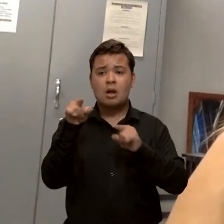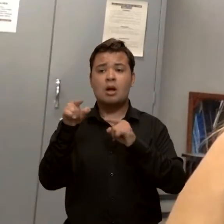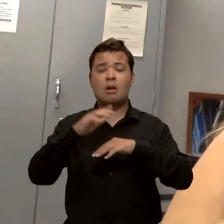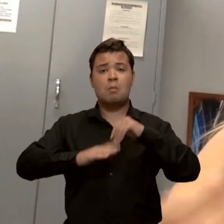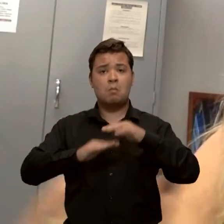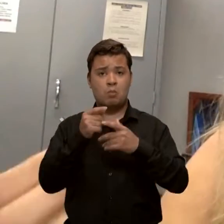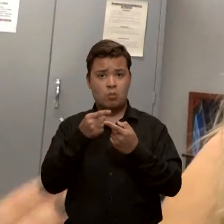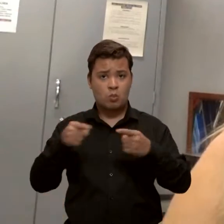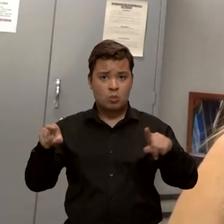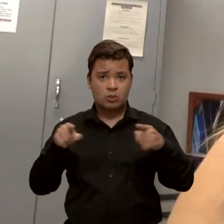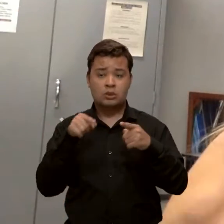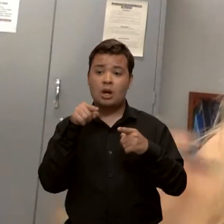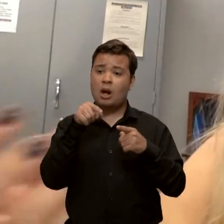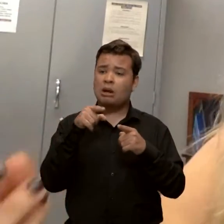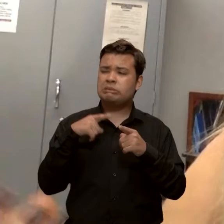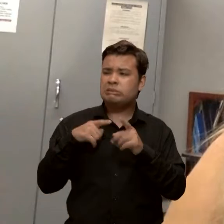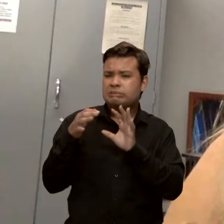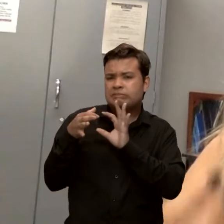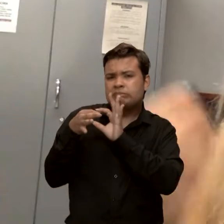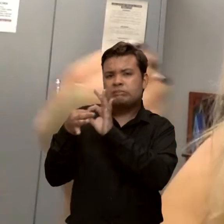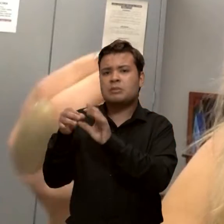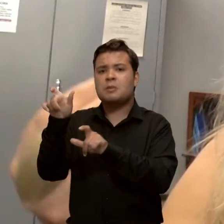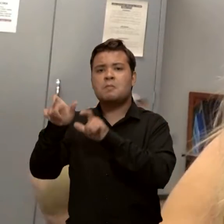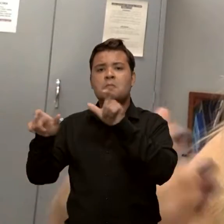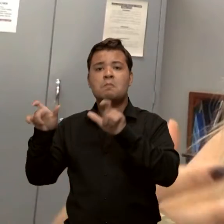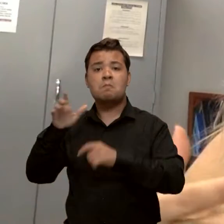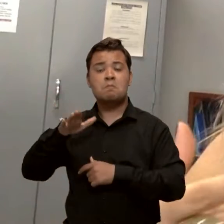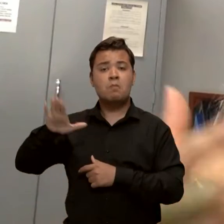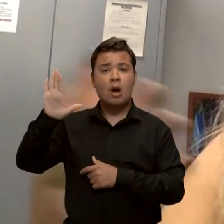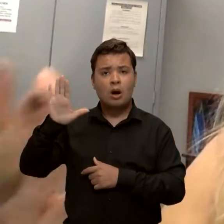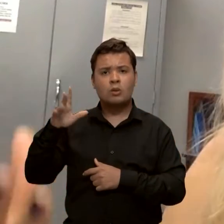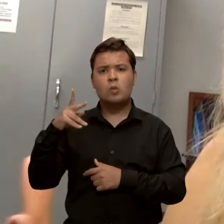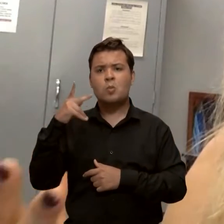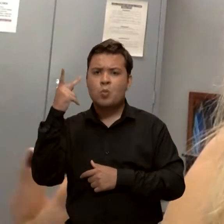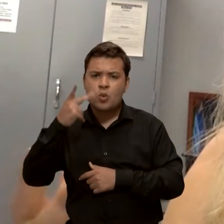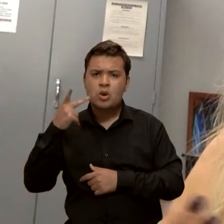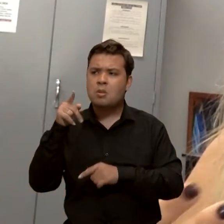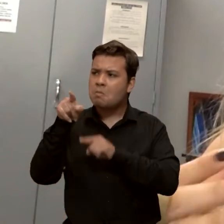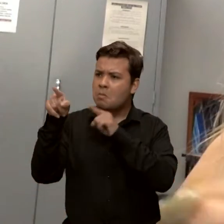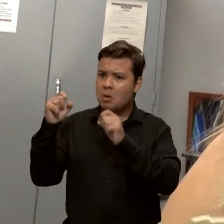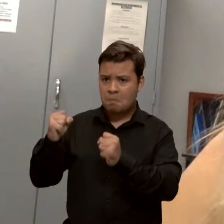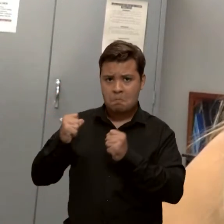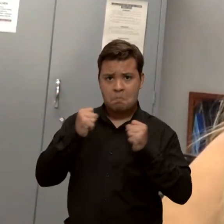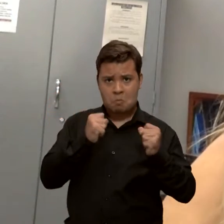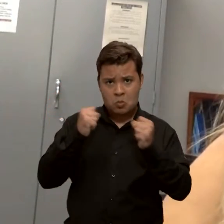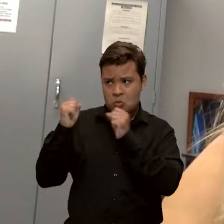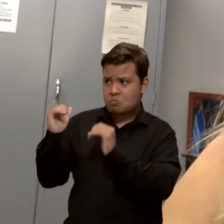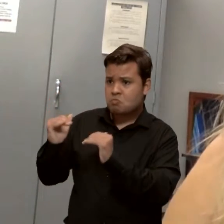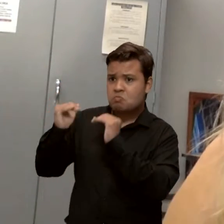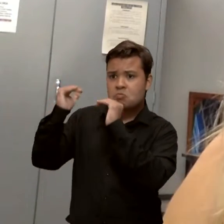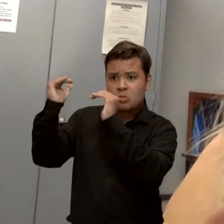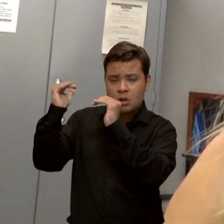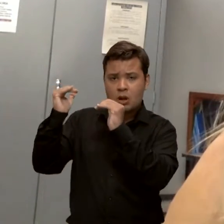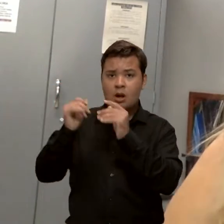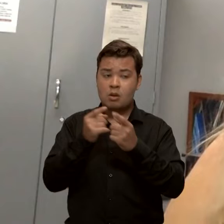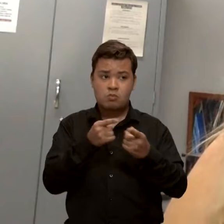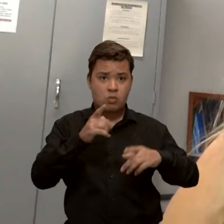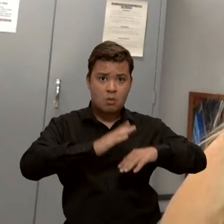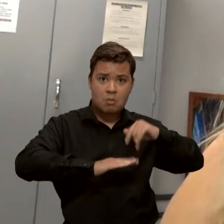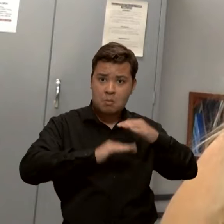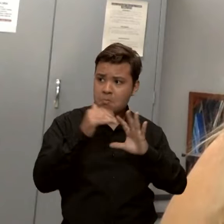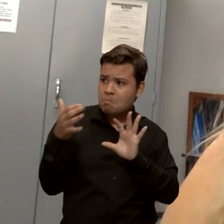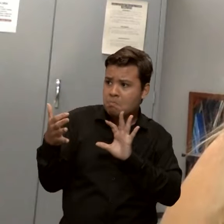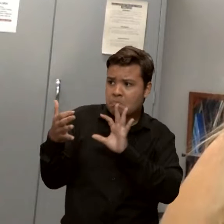próximos das pessoas, né, de políticos, pessoas do poder, que de uma certa forma passam a